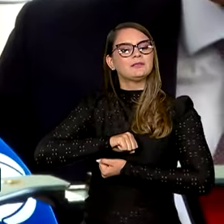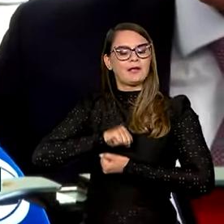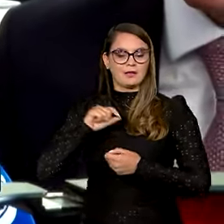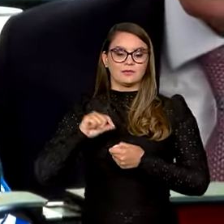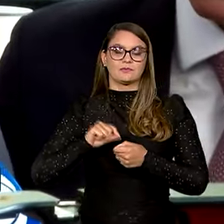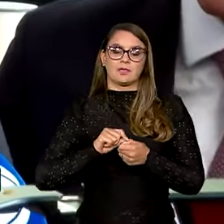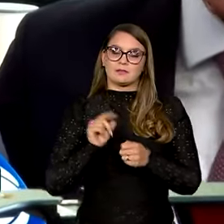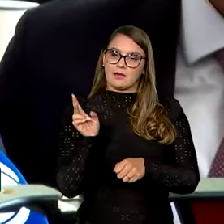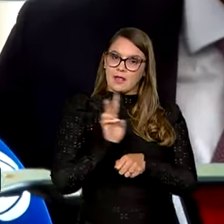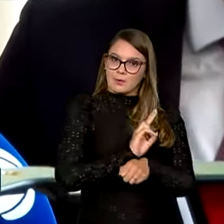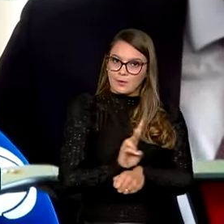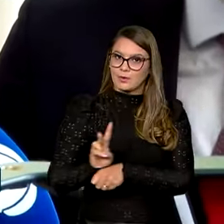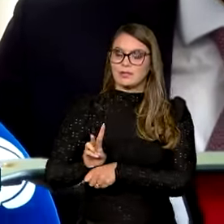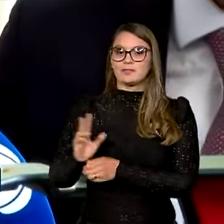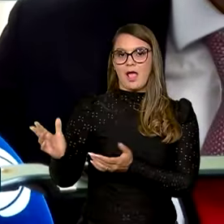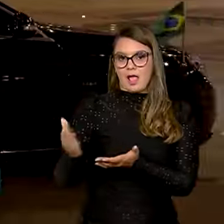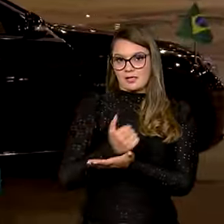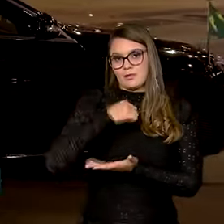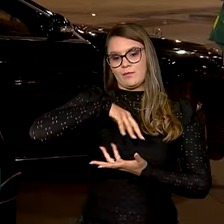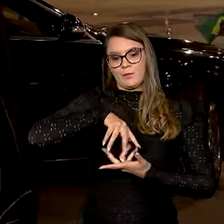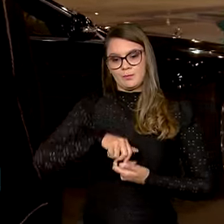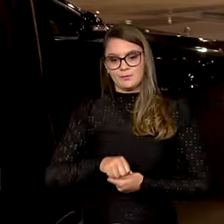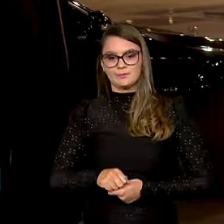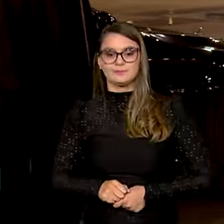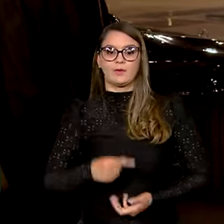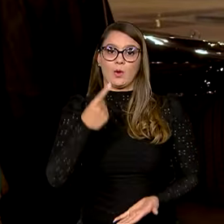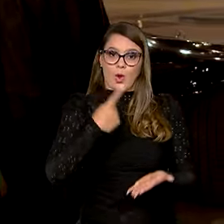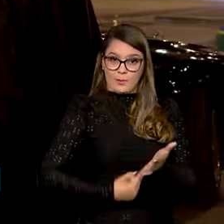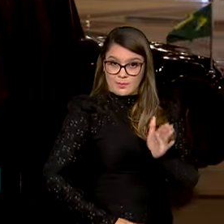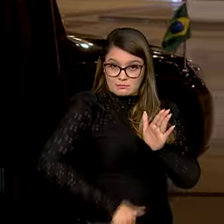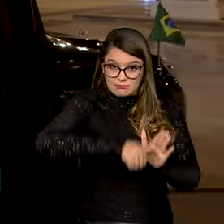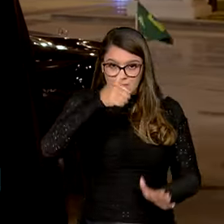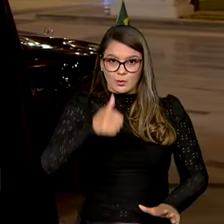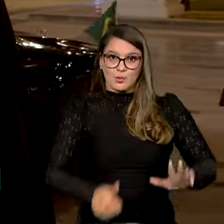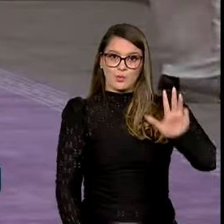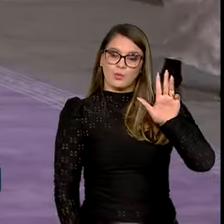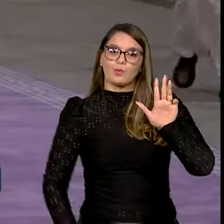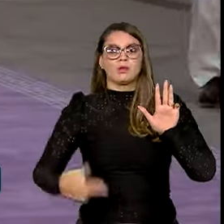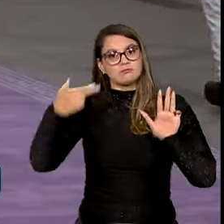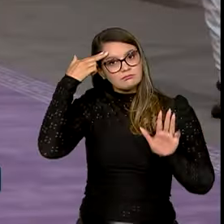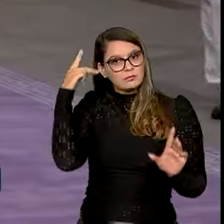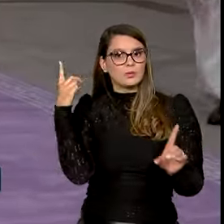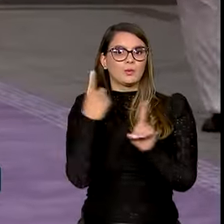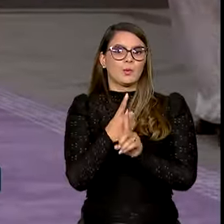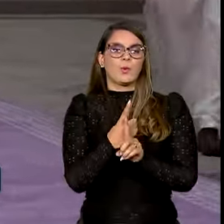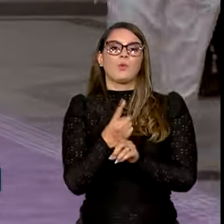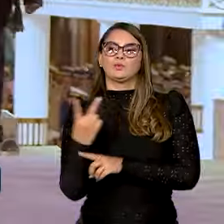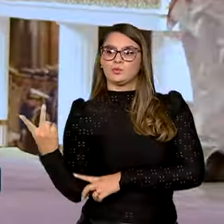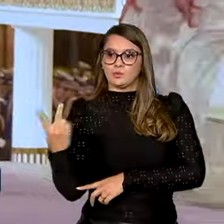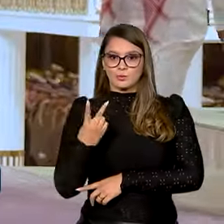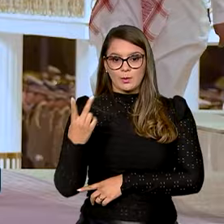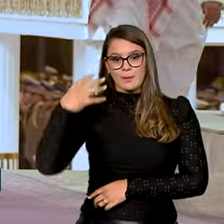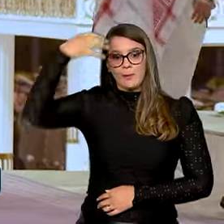reindustrialização e a salvaguarda do planeta o primeiro compromisso de Lula na Arábia Saudita foi um encontro bilateral com